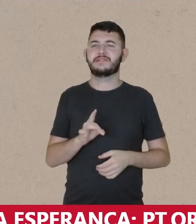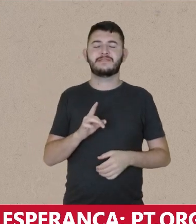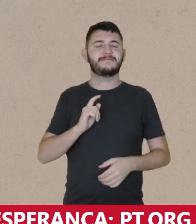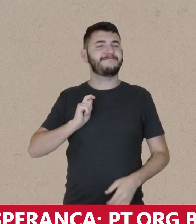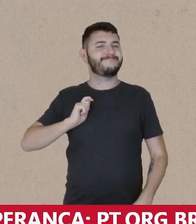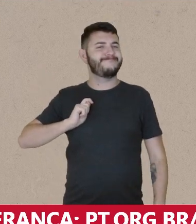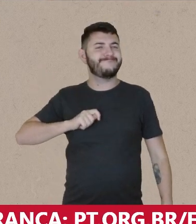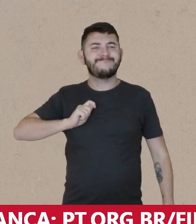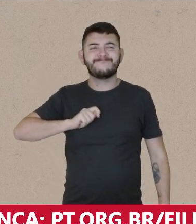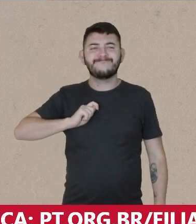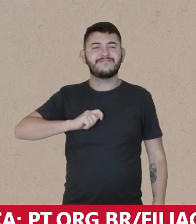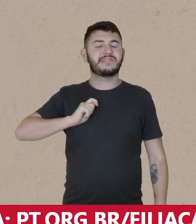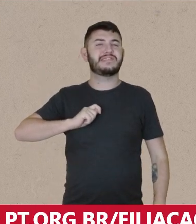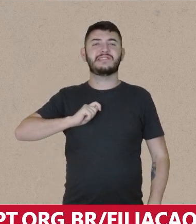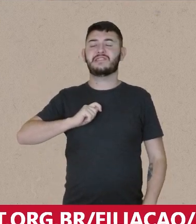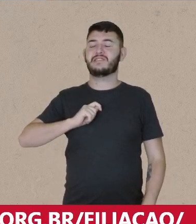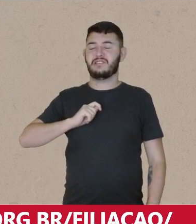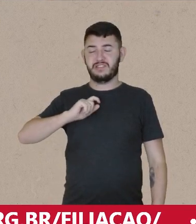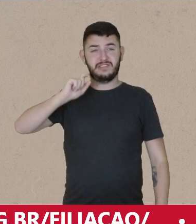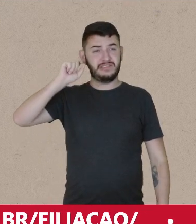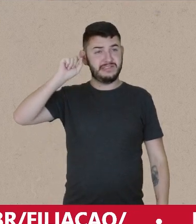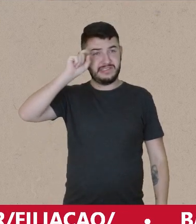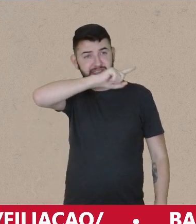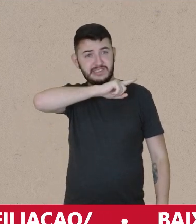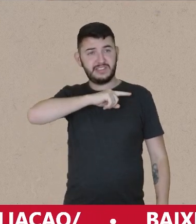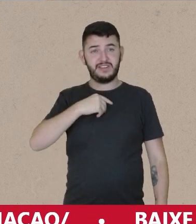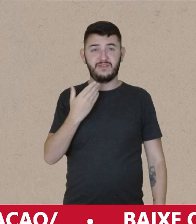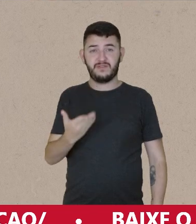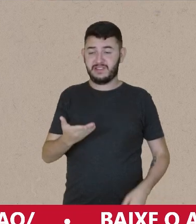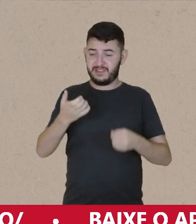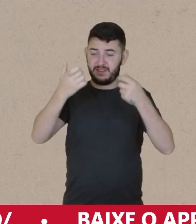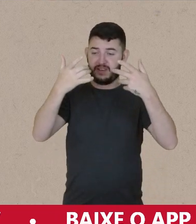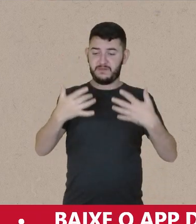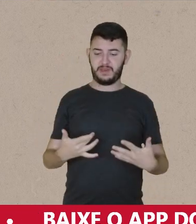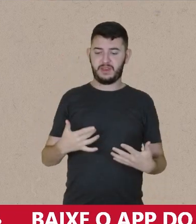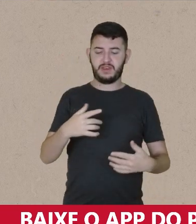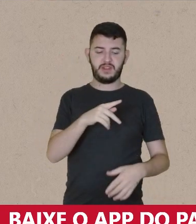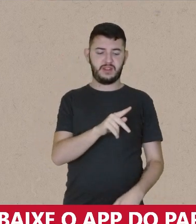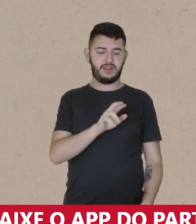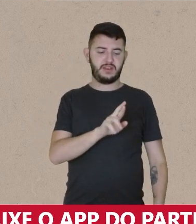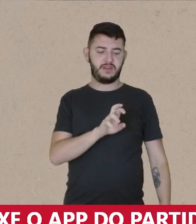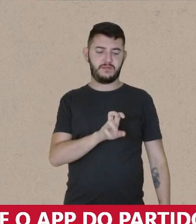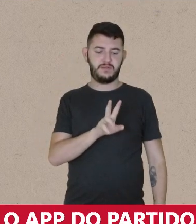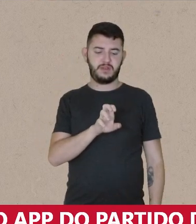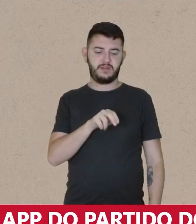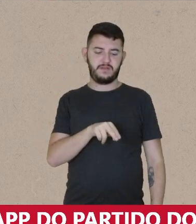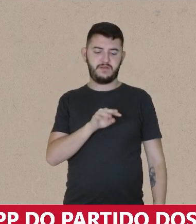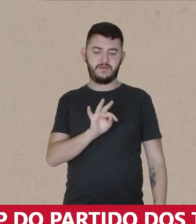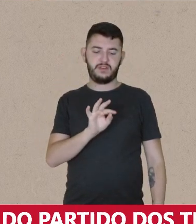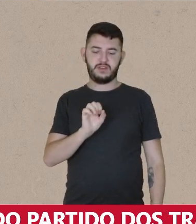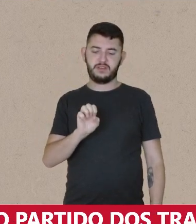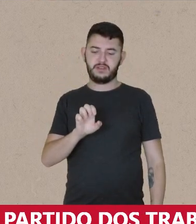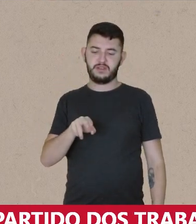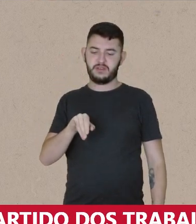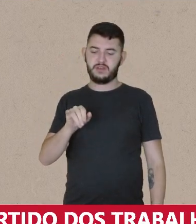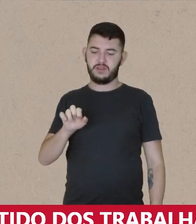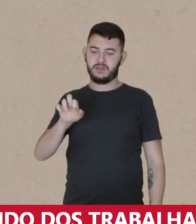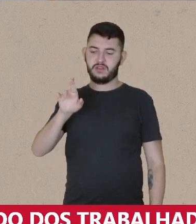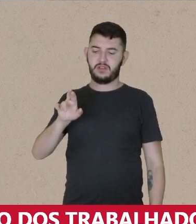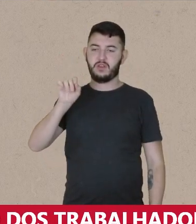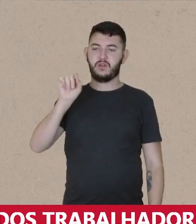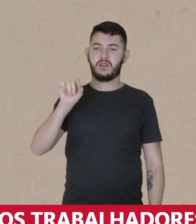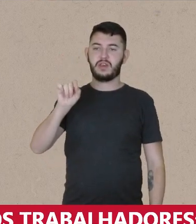crueldade. E quanto eu ouvia você a respeito da opção da Rede Prevent Senior em retirar um paciente que